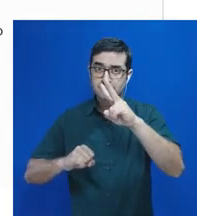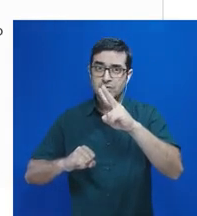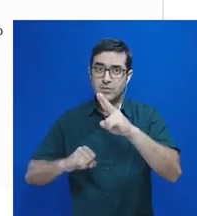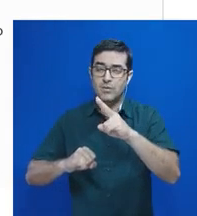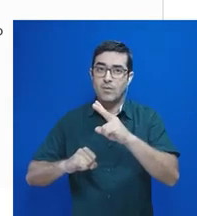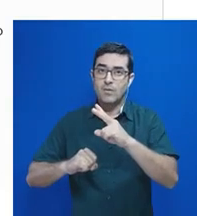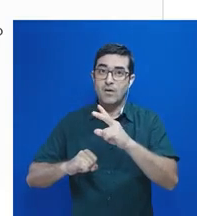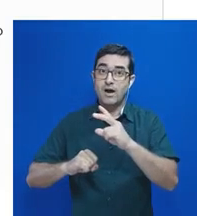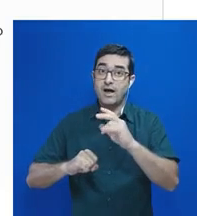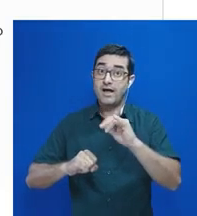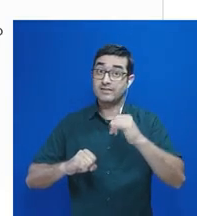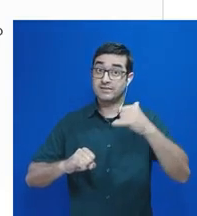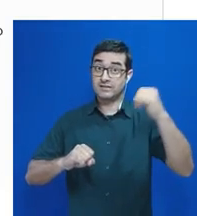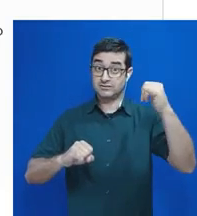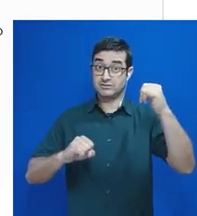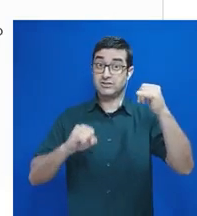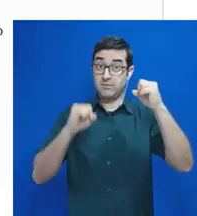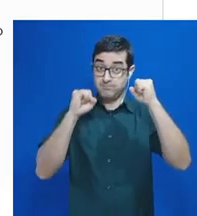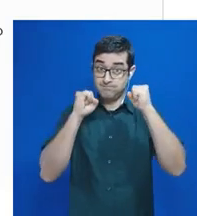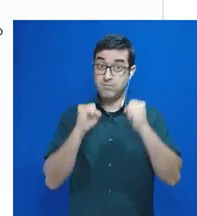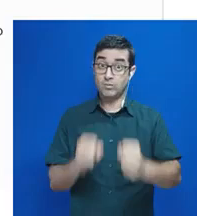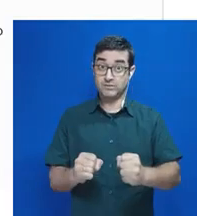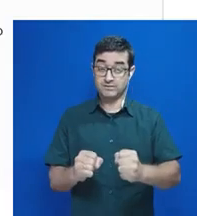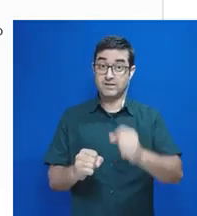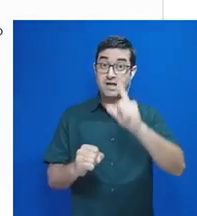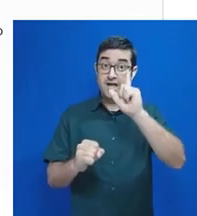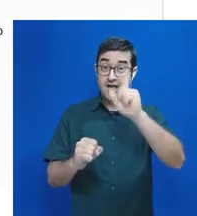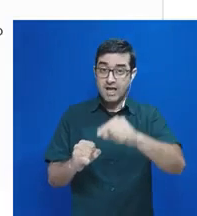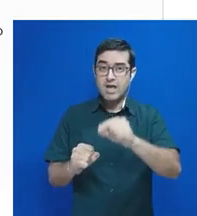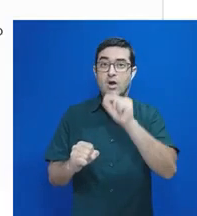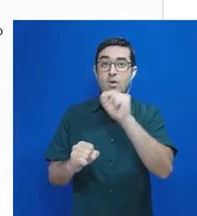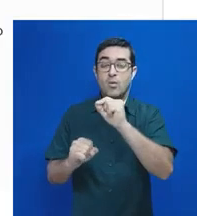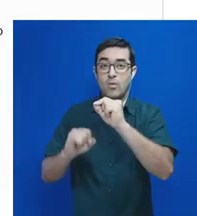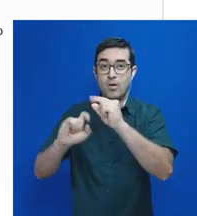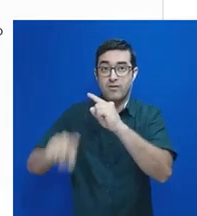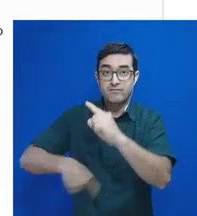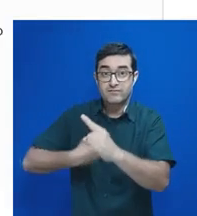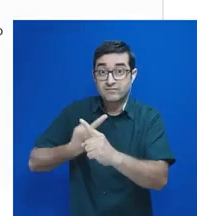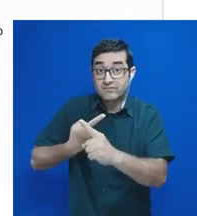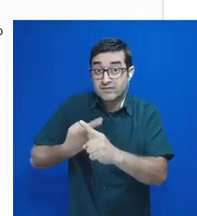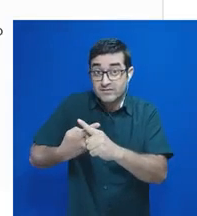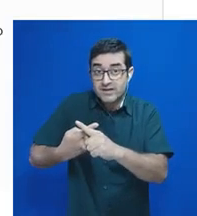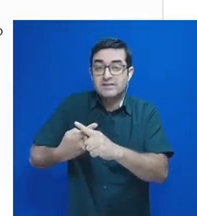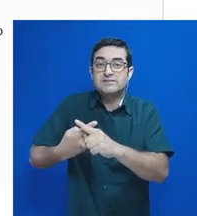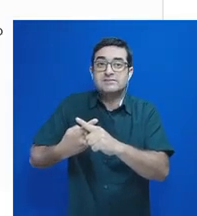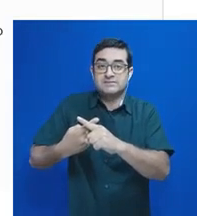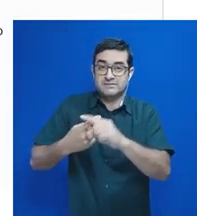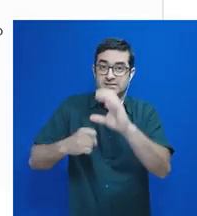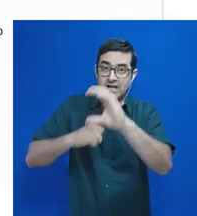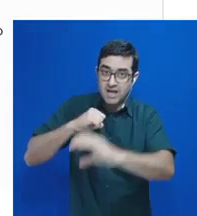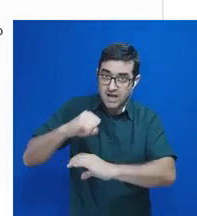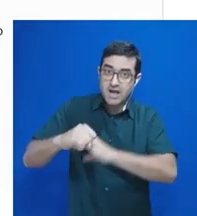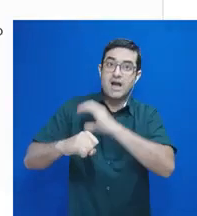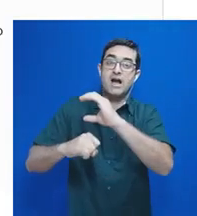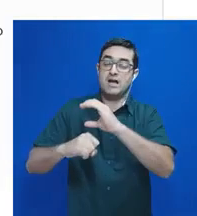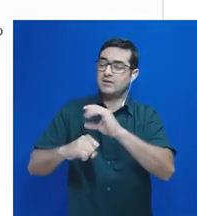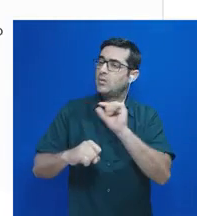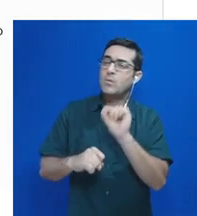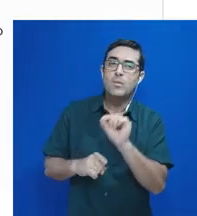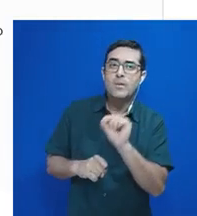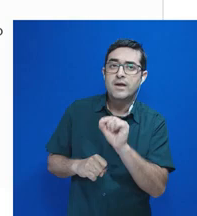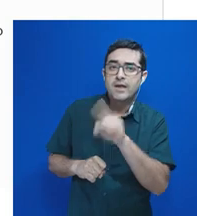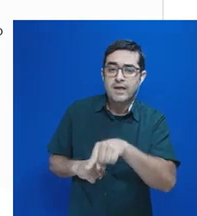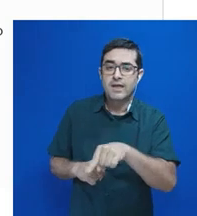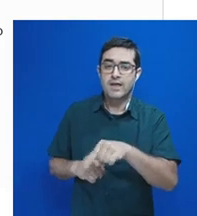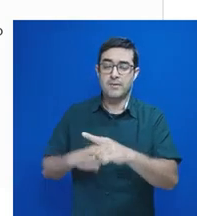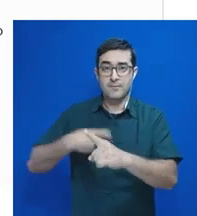proporcional ao produto do momento dipolar da água multiplicado pela carga. Então, como a carga